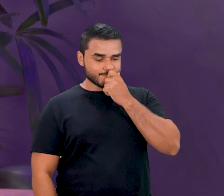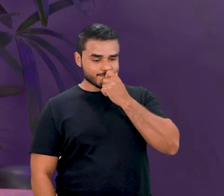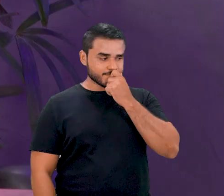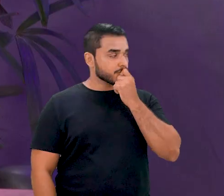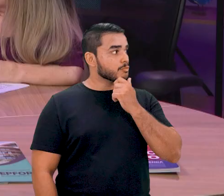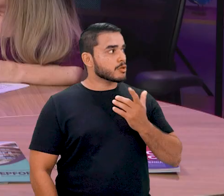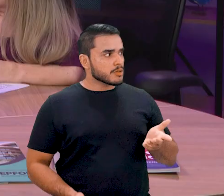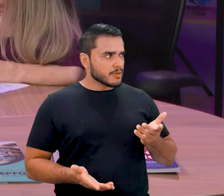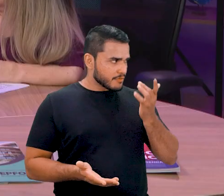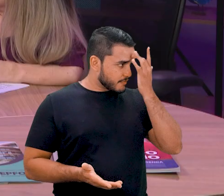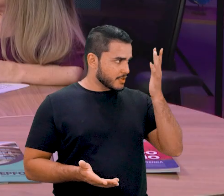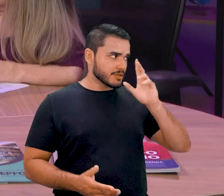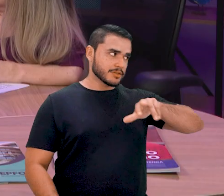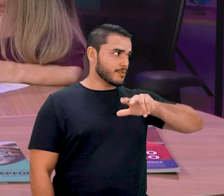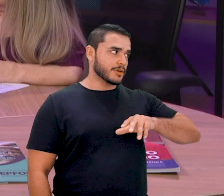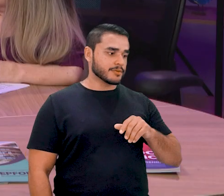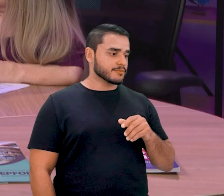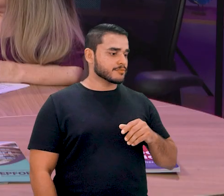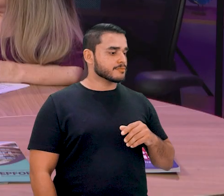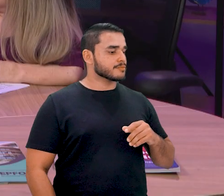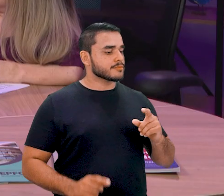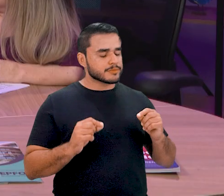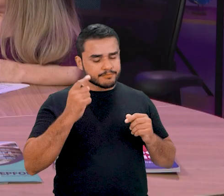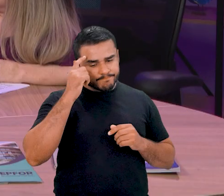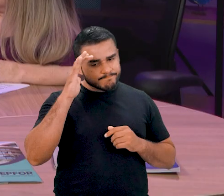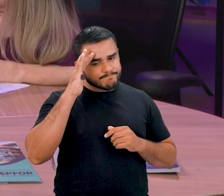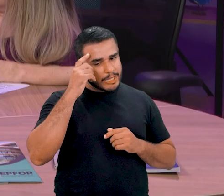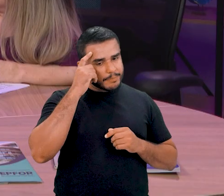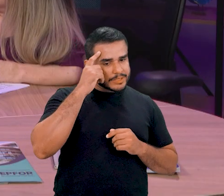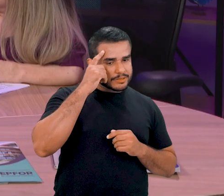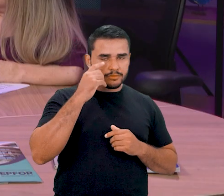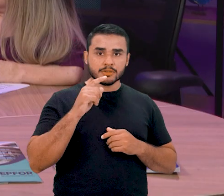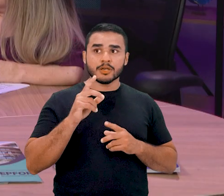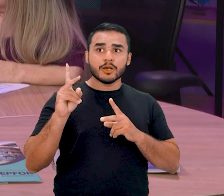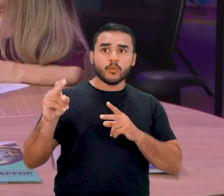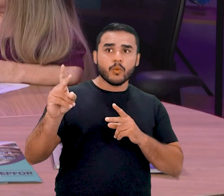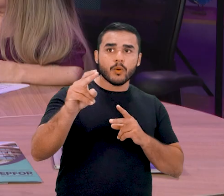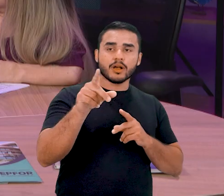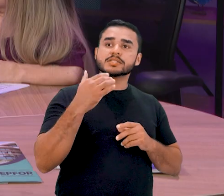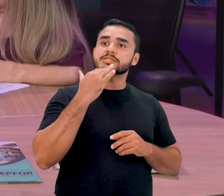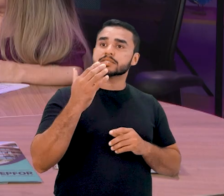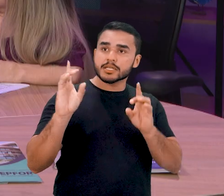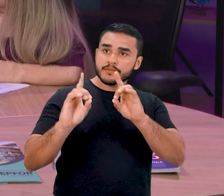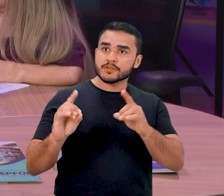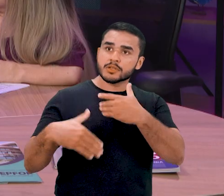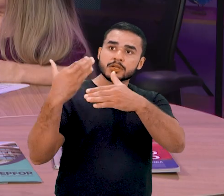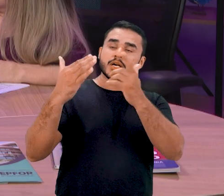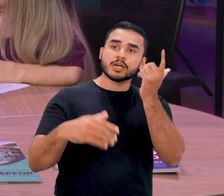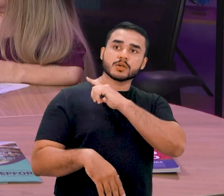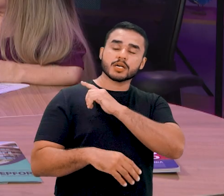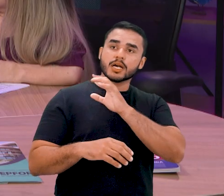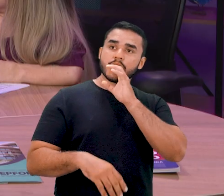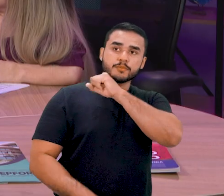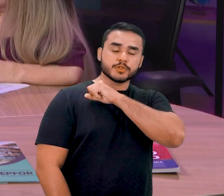que acontece facilmente Não é. ou na mesma velocidade que as pessoas sem deficiência.